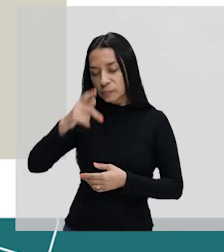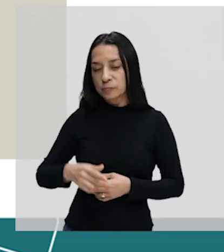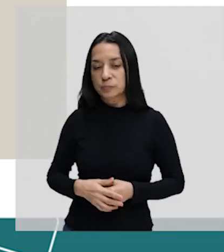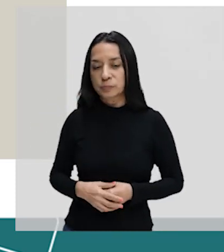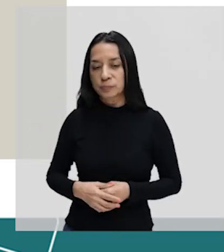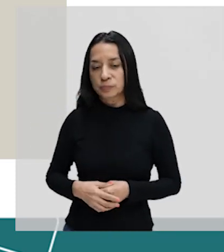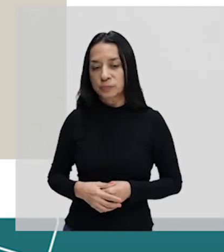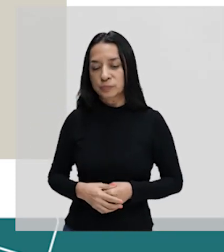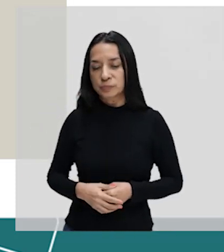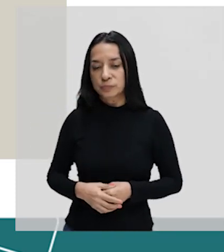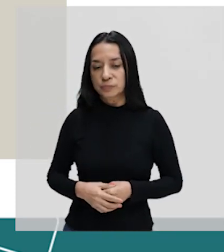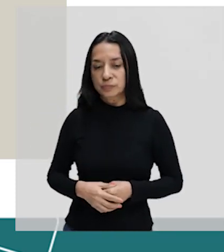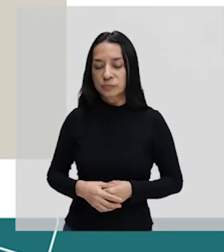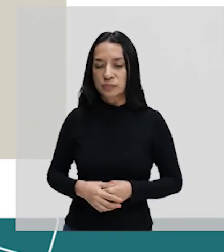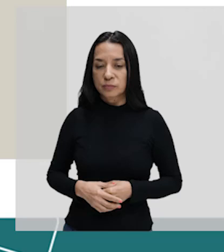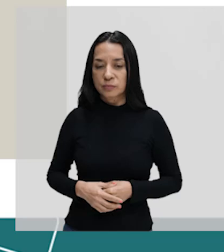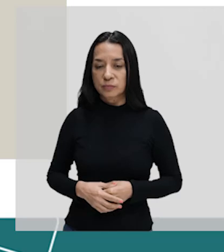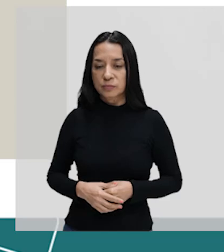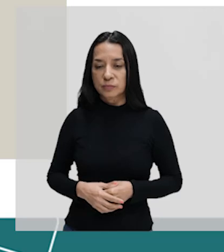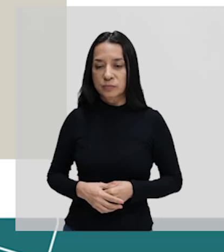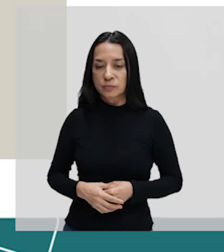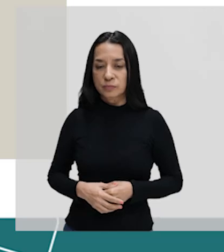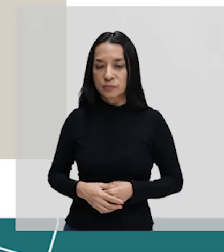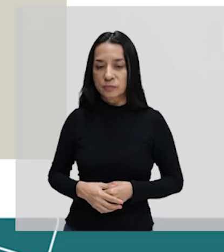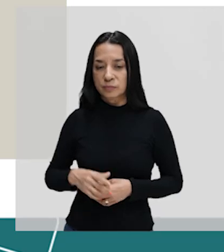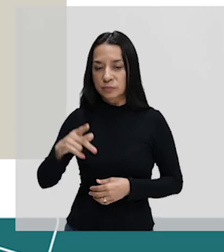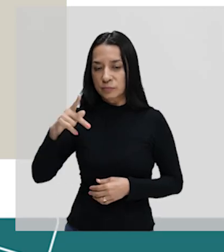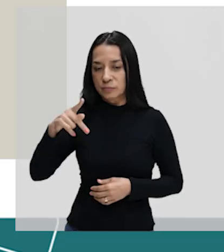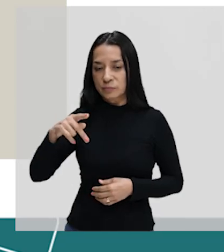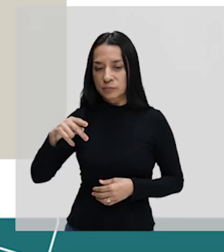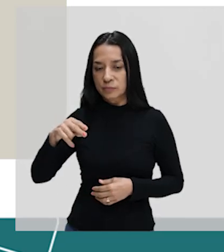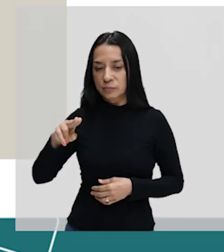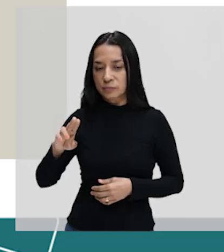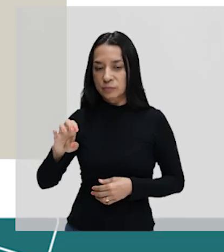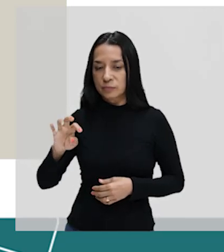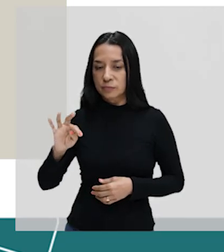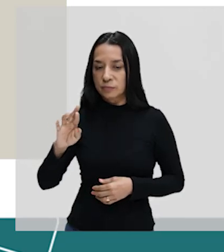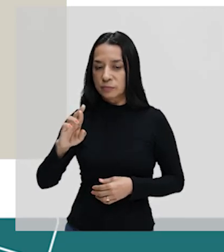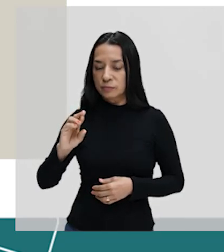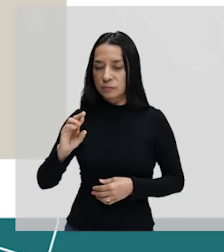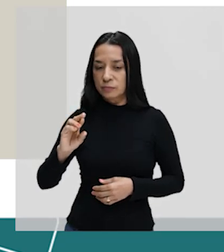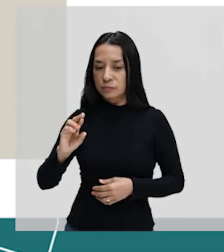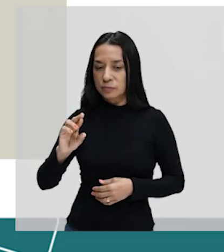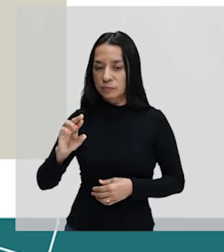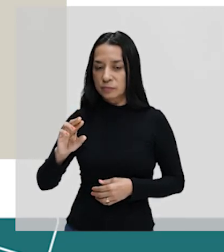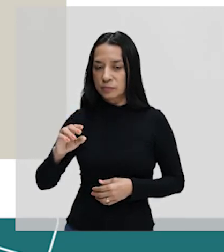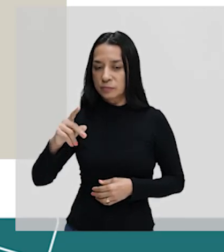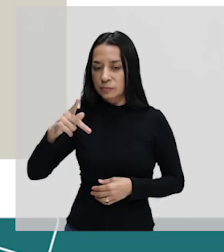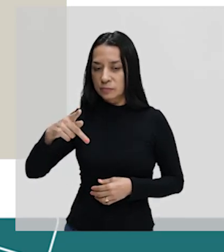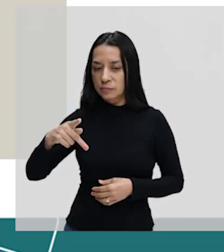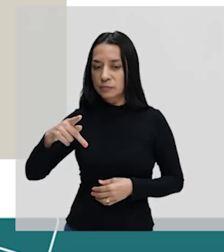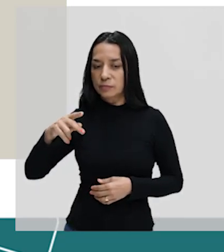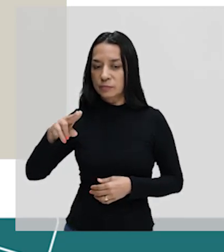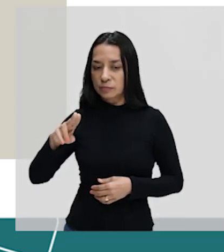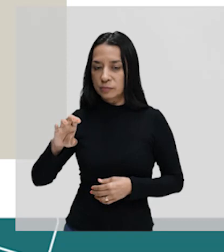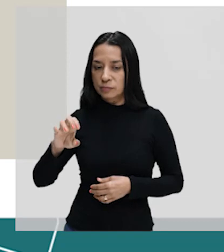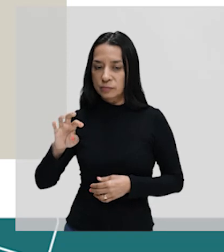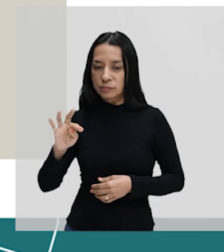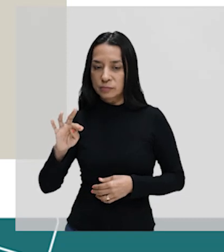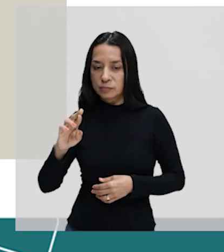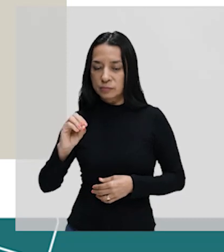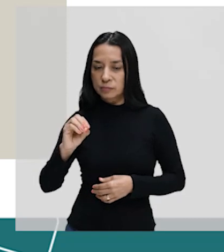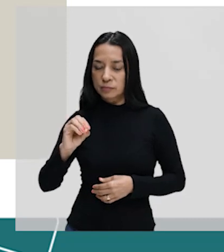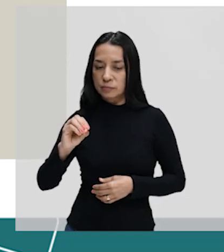Peru, peruano e peruana. Puerto Rico, puertorriqueño e